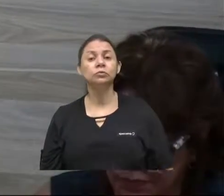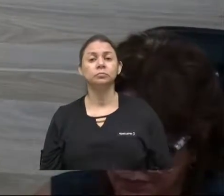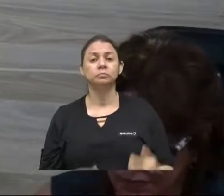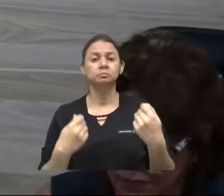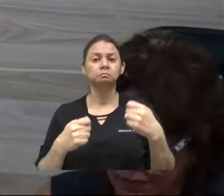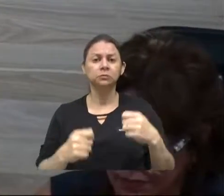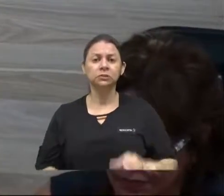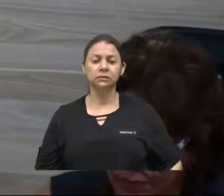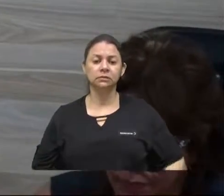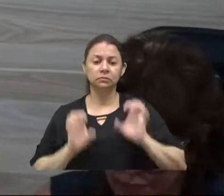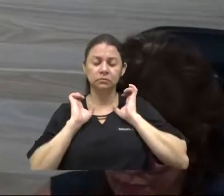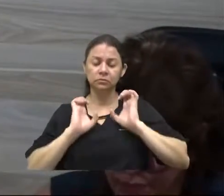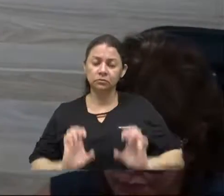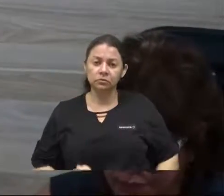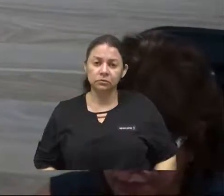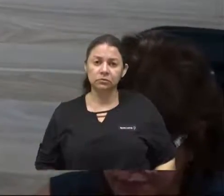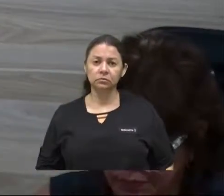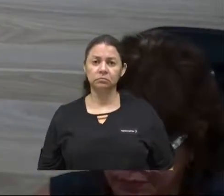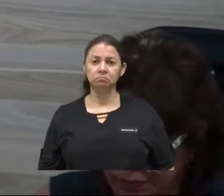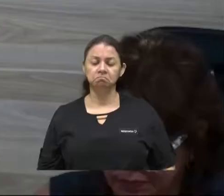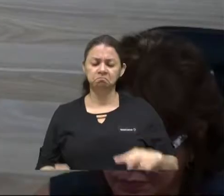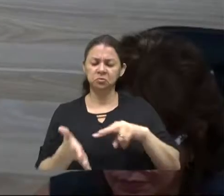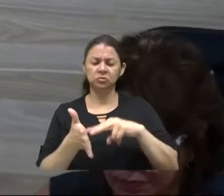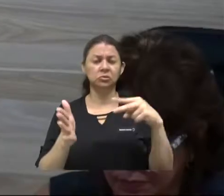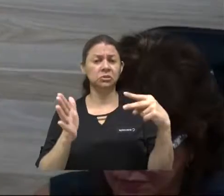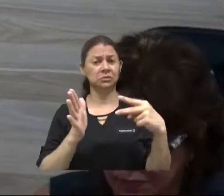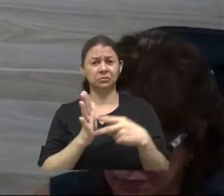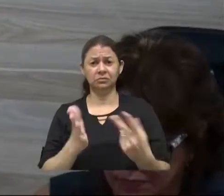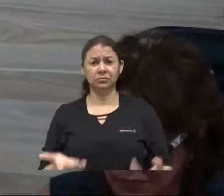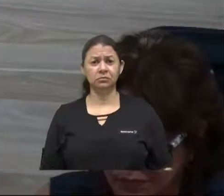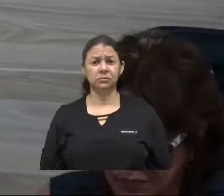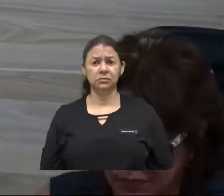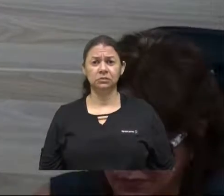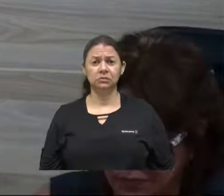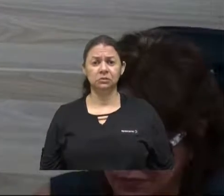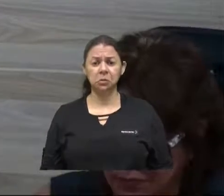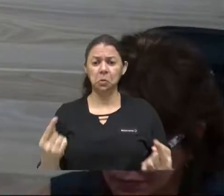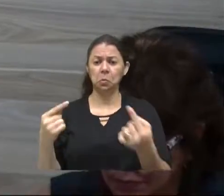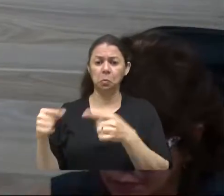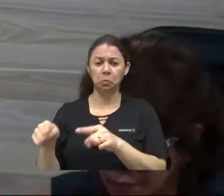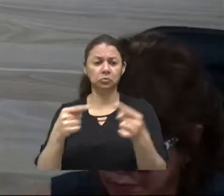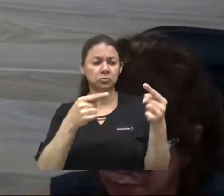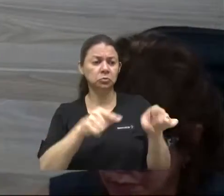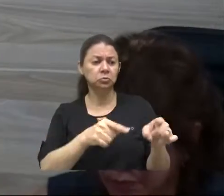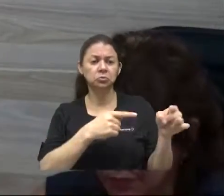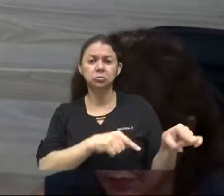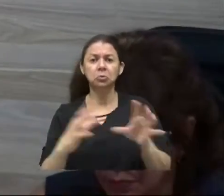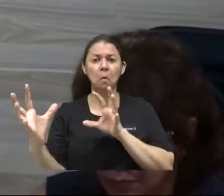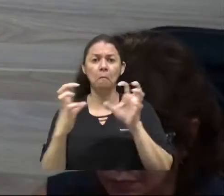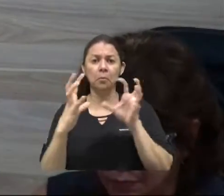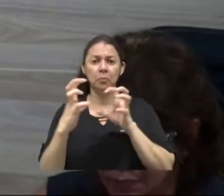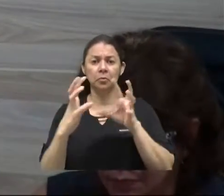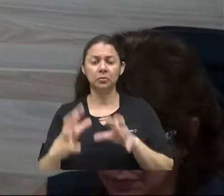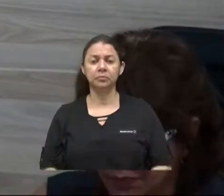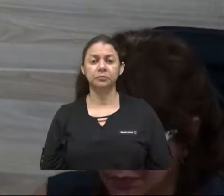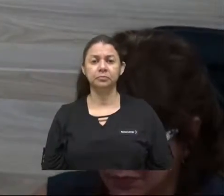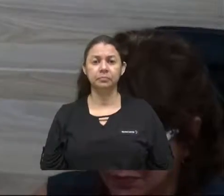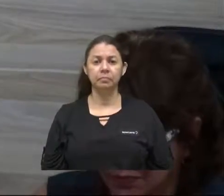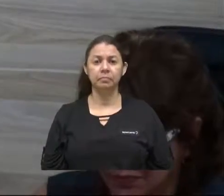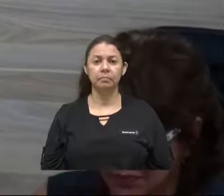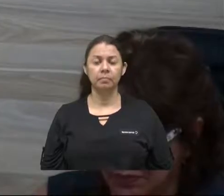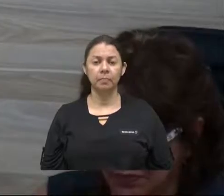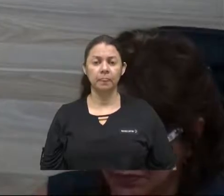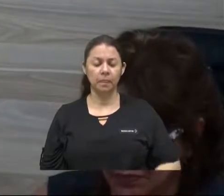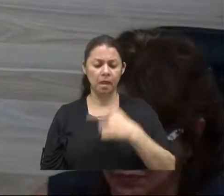corpo e alma com o executivo. Eu discordo de Vossa Excelência. Se fui homem para levantar e